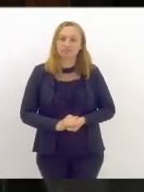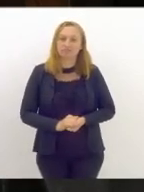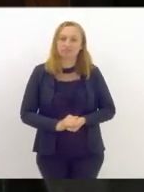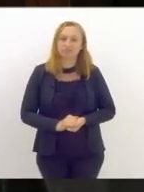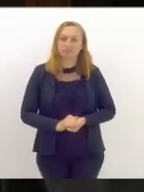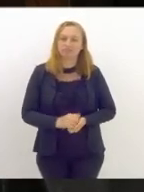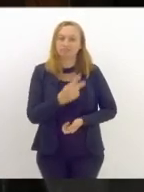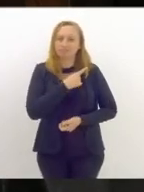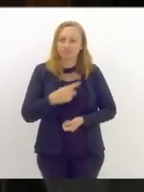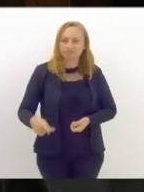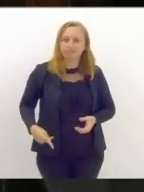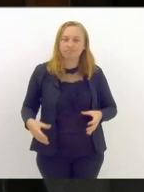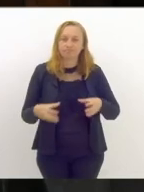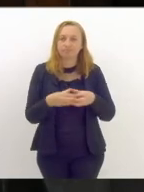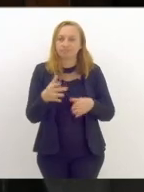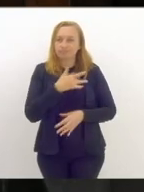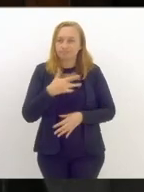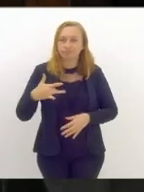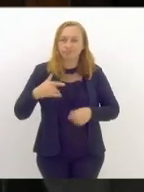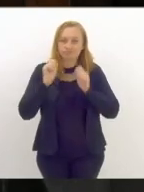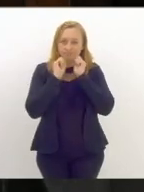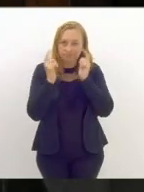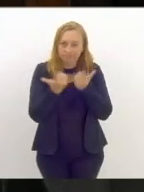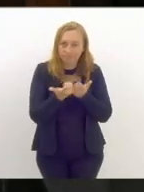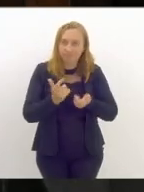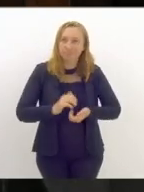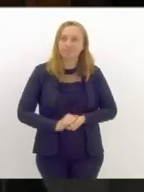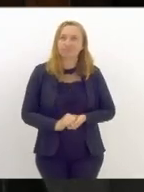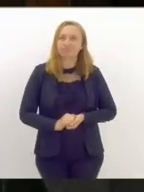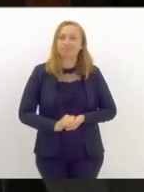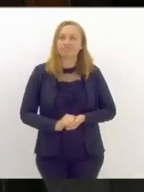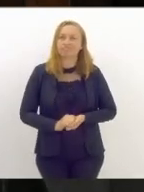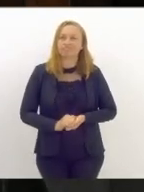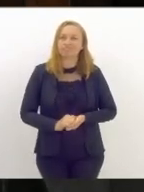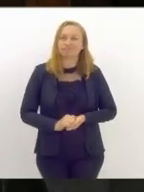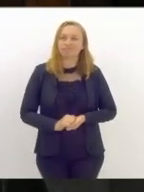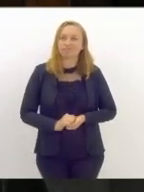como presidente da Comissão de Saúde da LERJ.